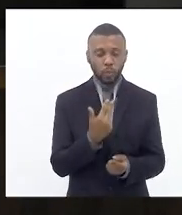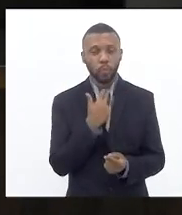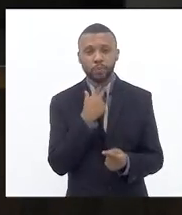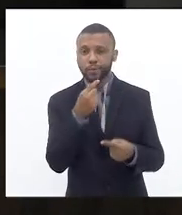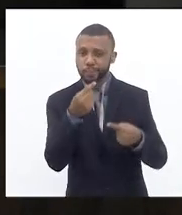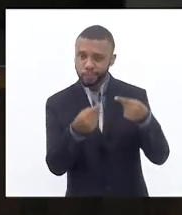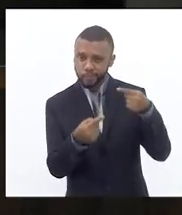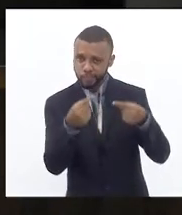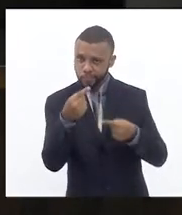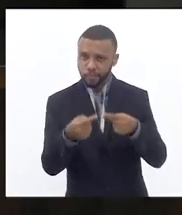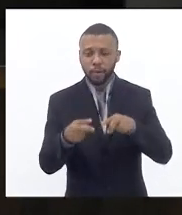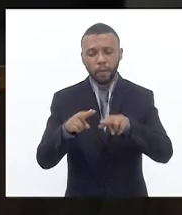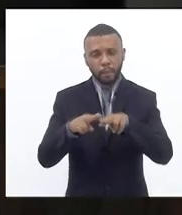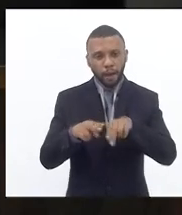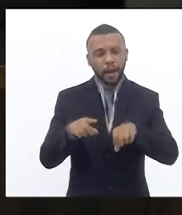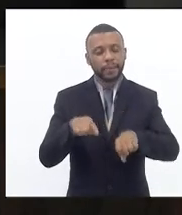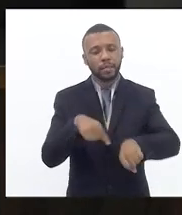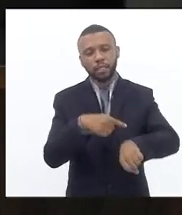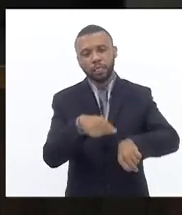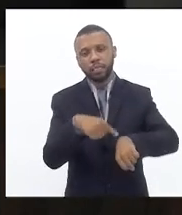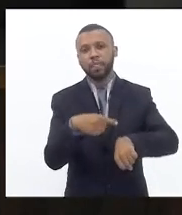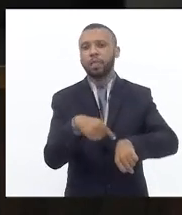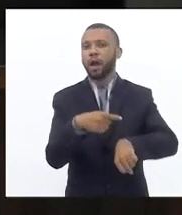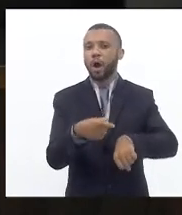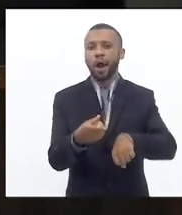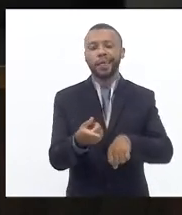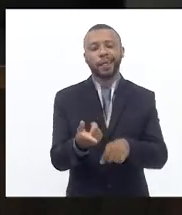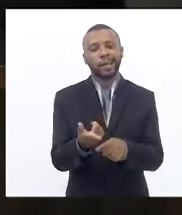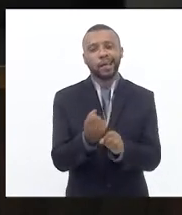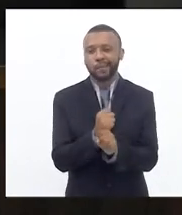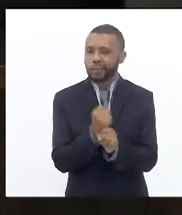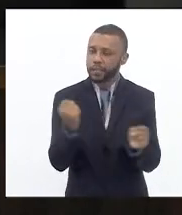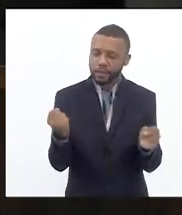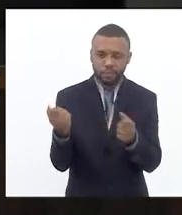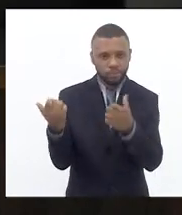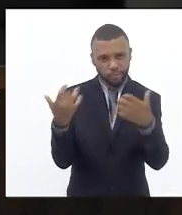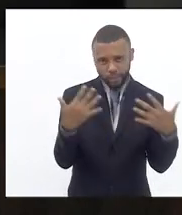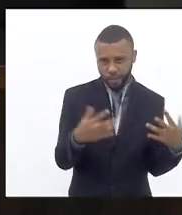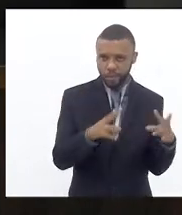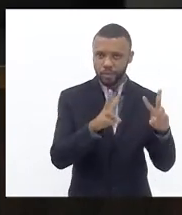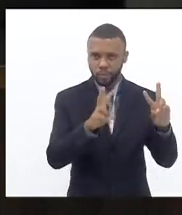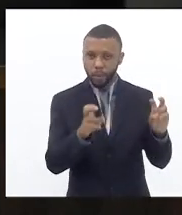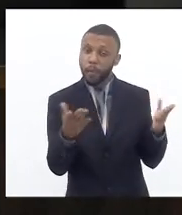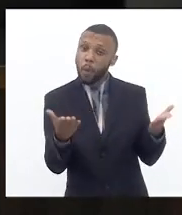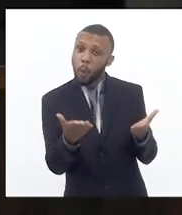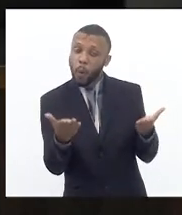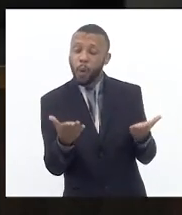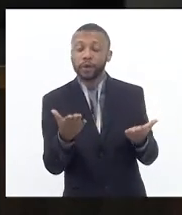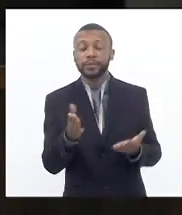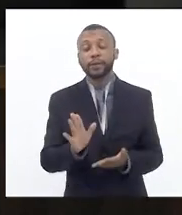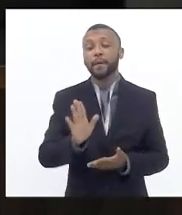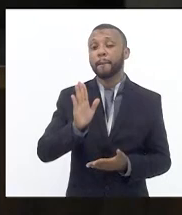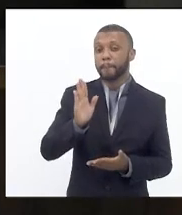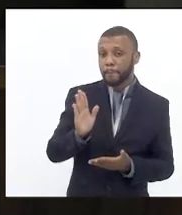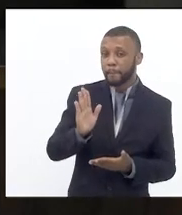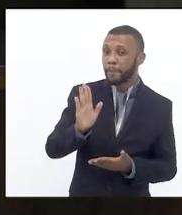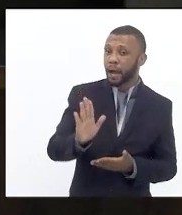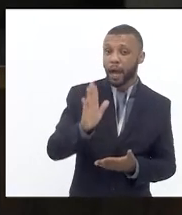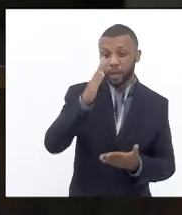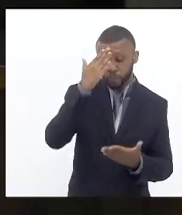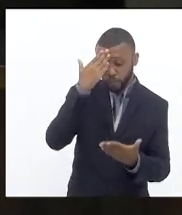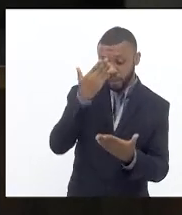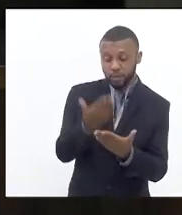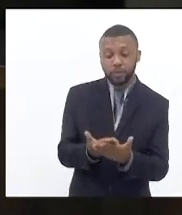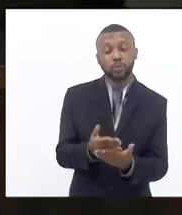não pelo de longa pela alongar da hora não farei a mais eu eu